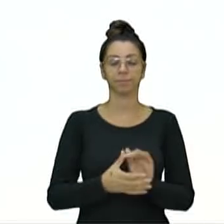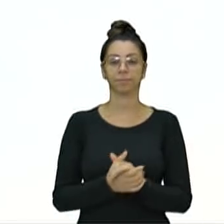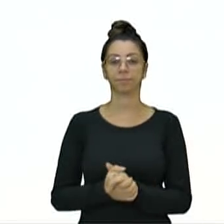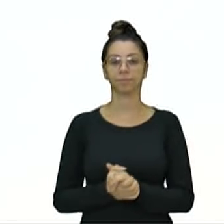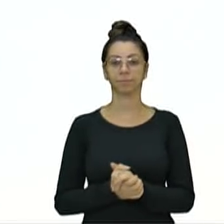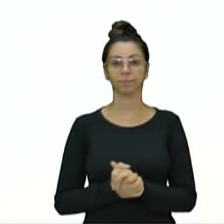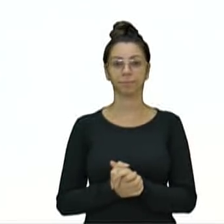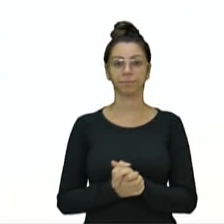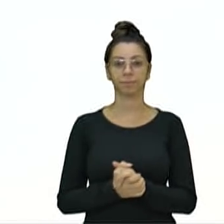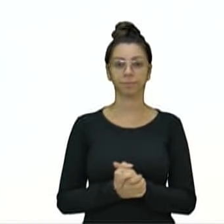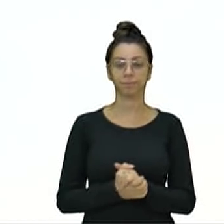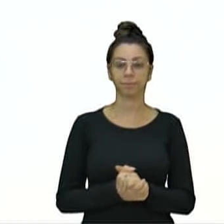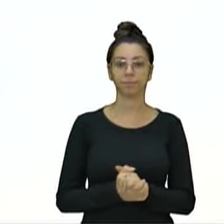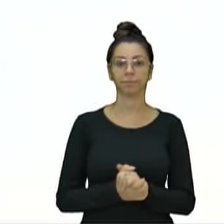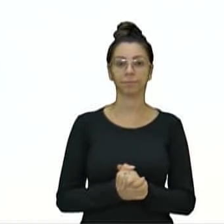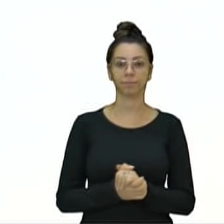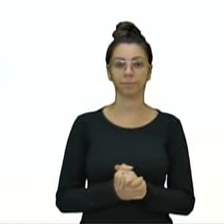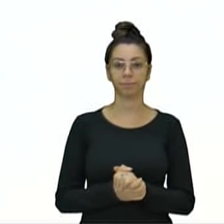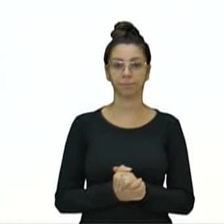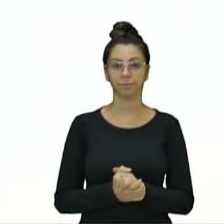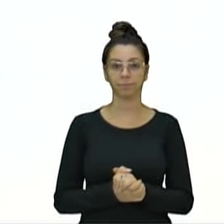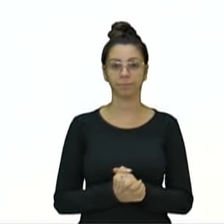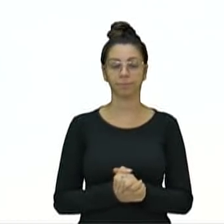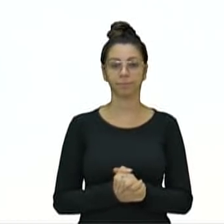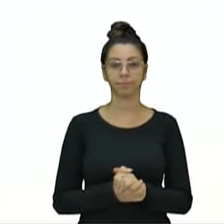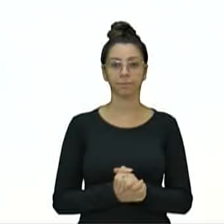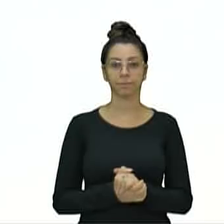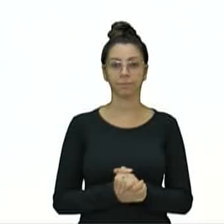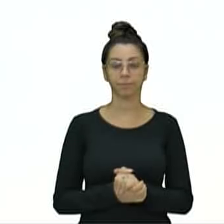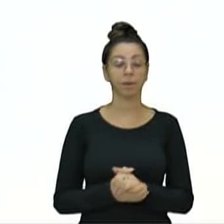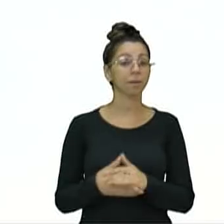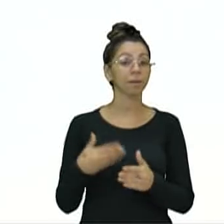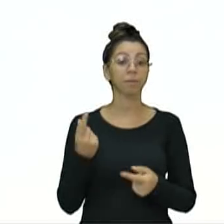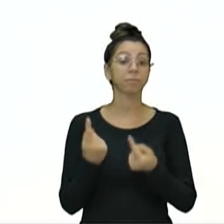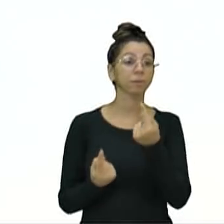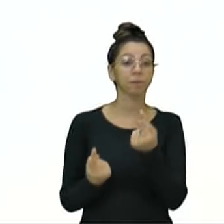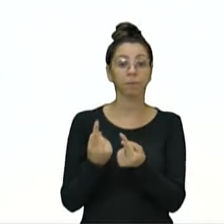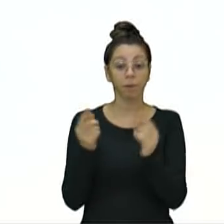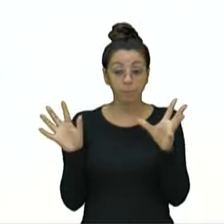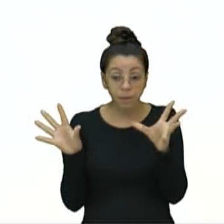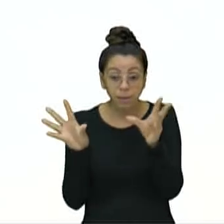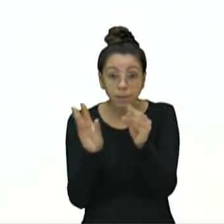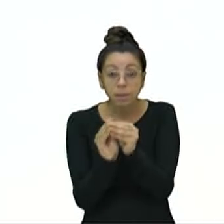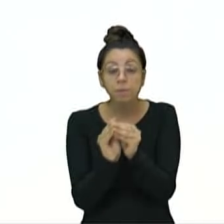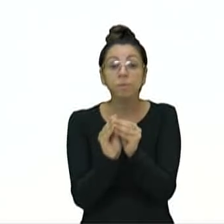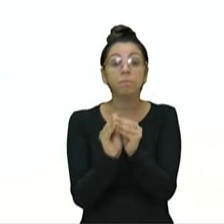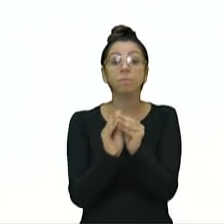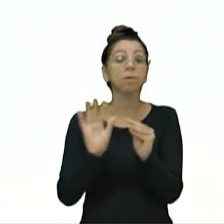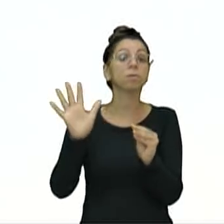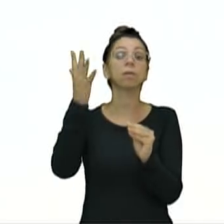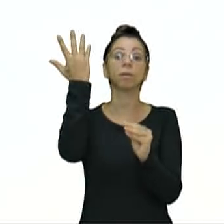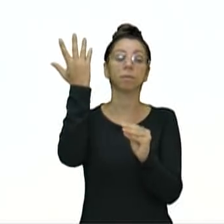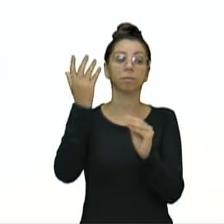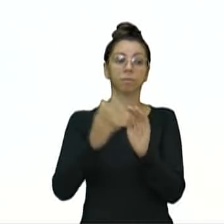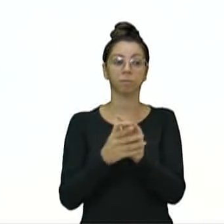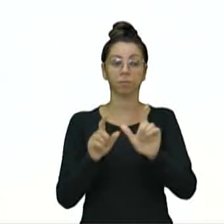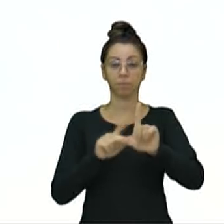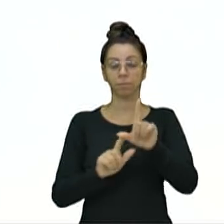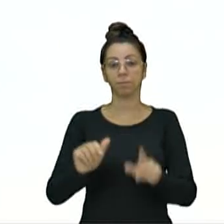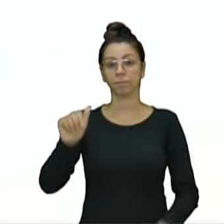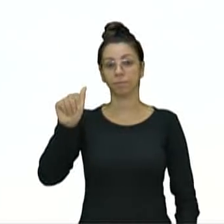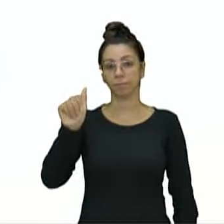link words foi usada no texto para resumir os fatos? Tá fácil essa, hein, gente? Olha lá, letter A,